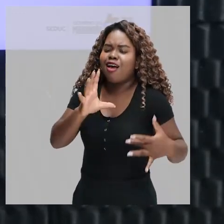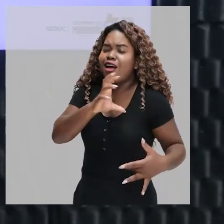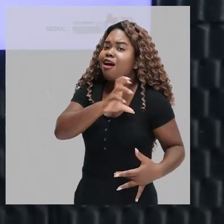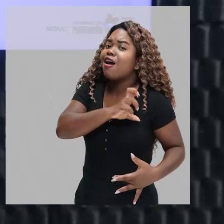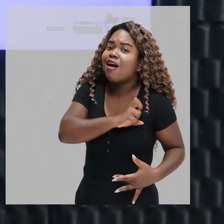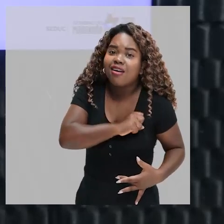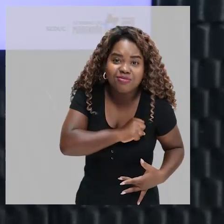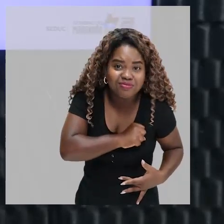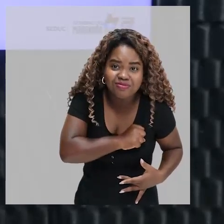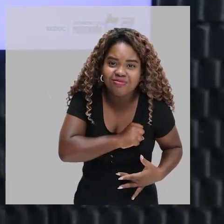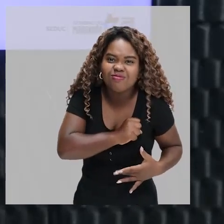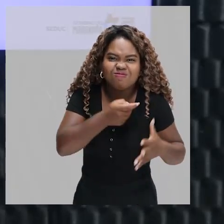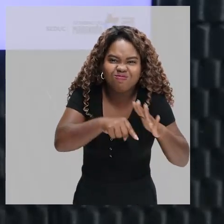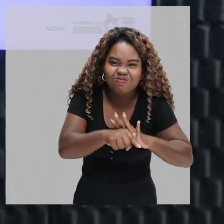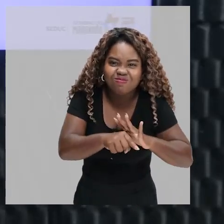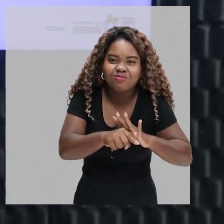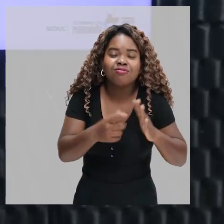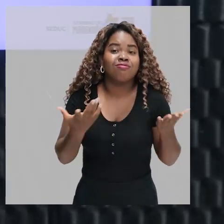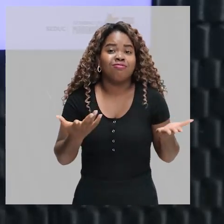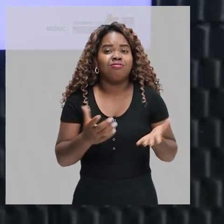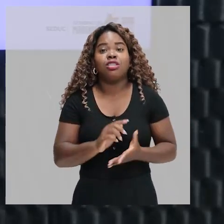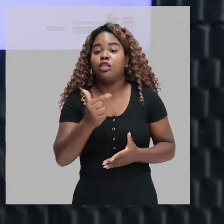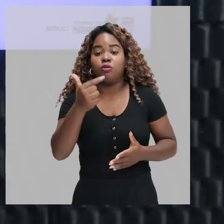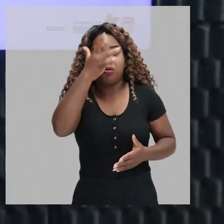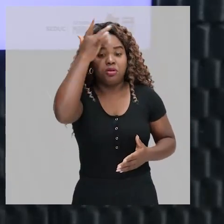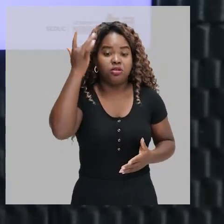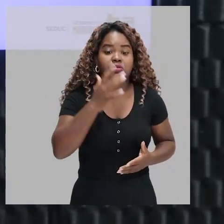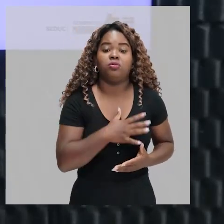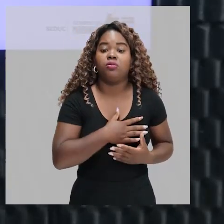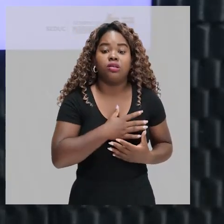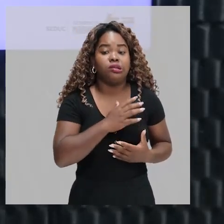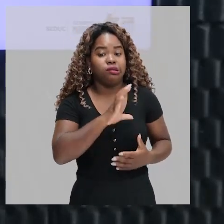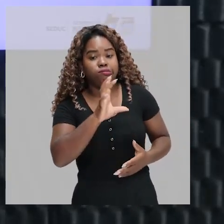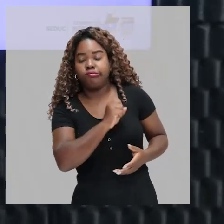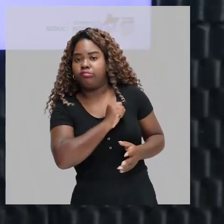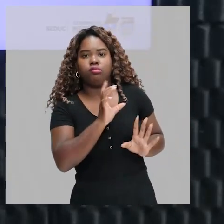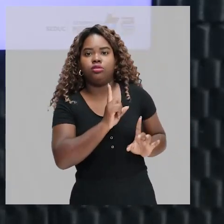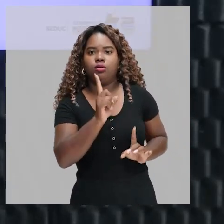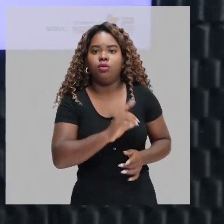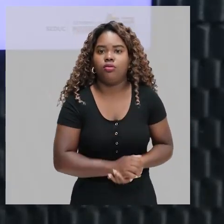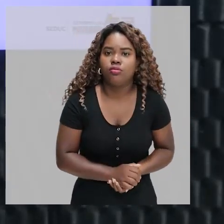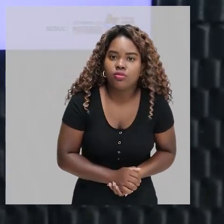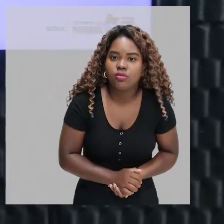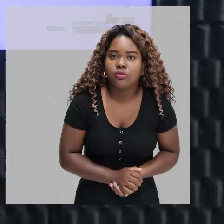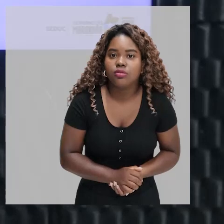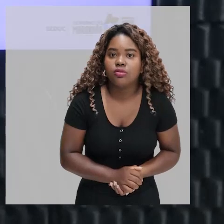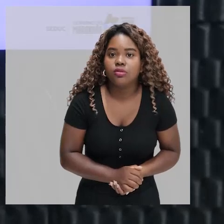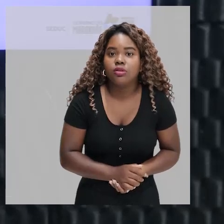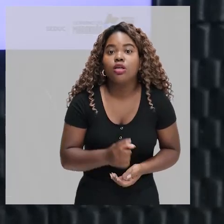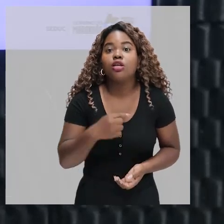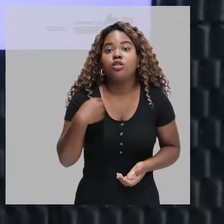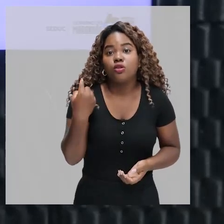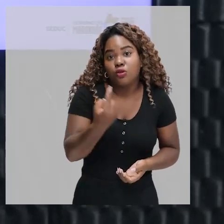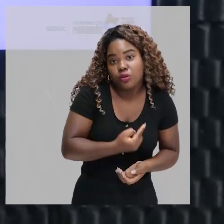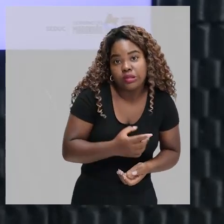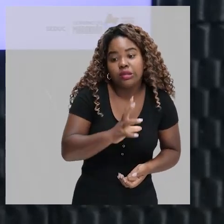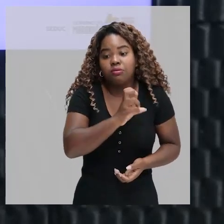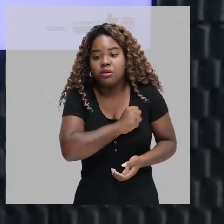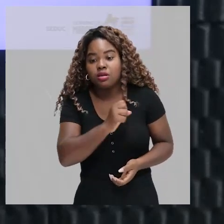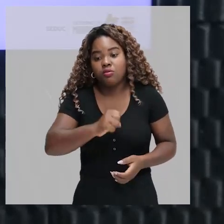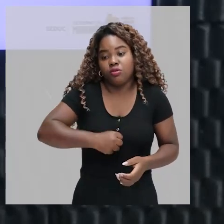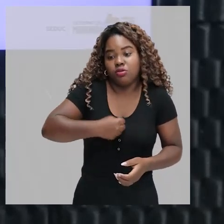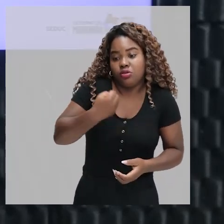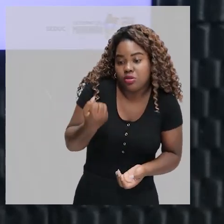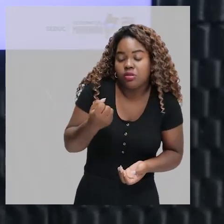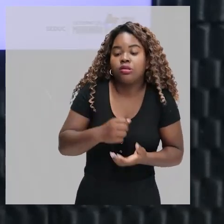muito não existe quem não ame né a gente ama a gente odeia então o sentimentos fazem parte do nosso ser